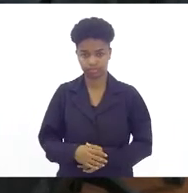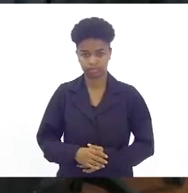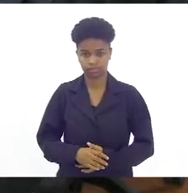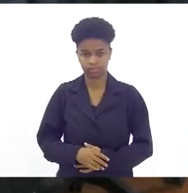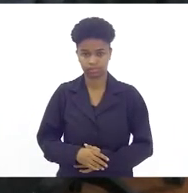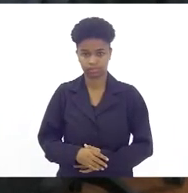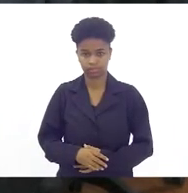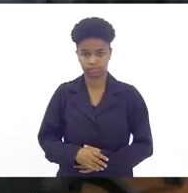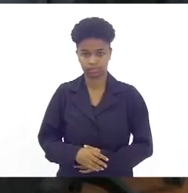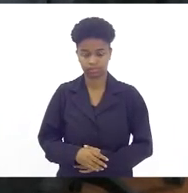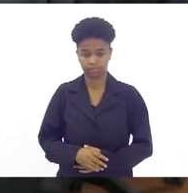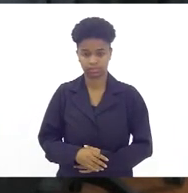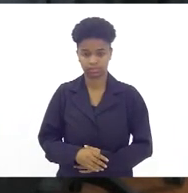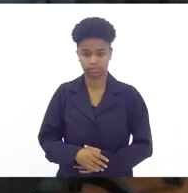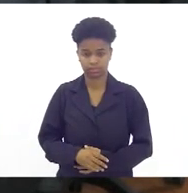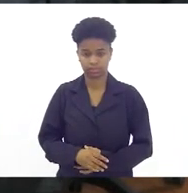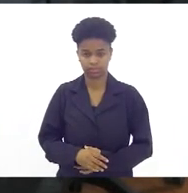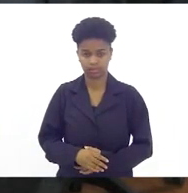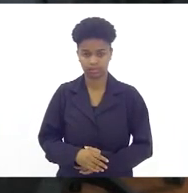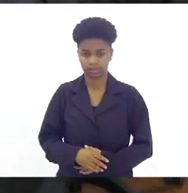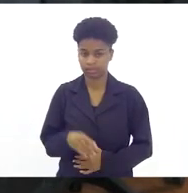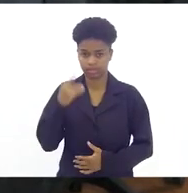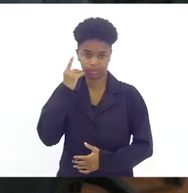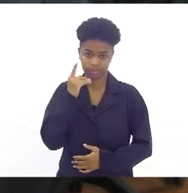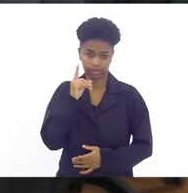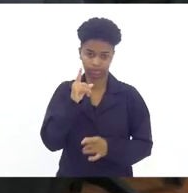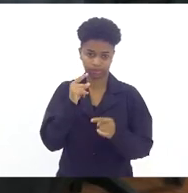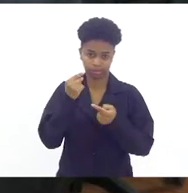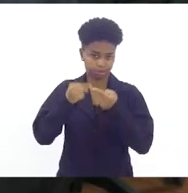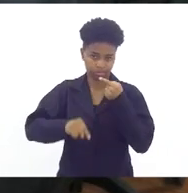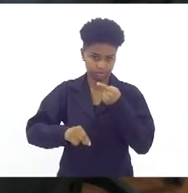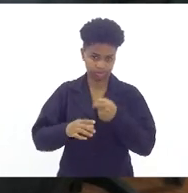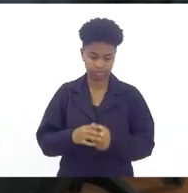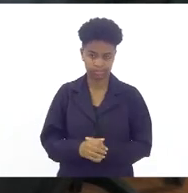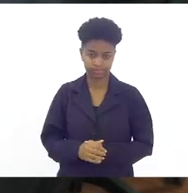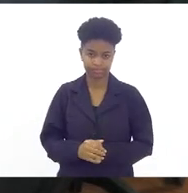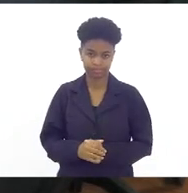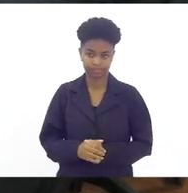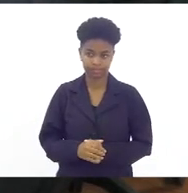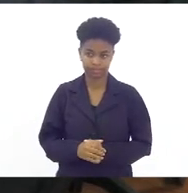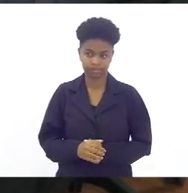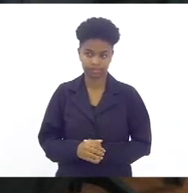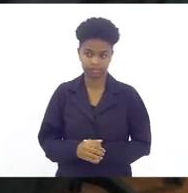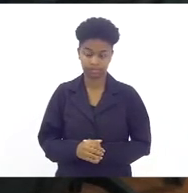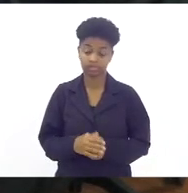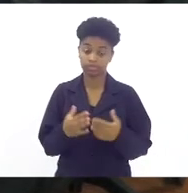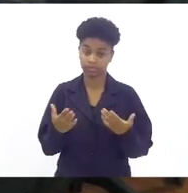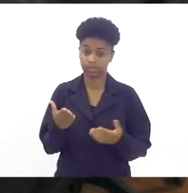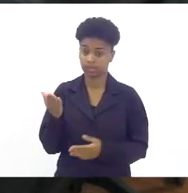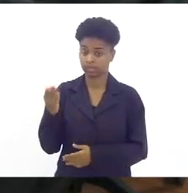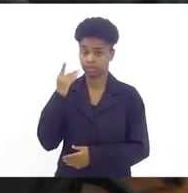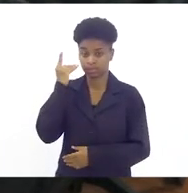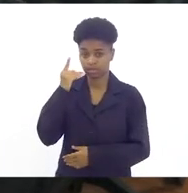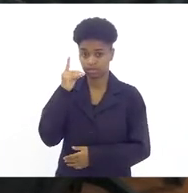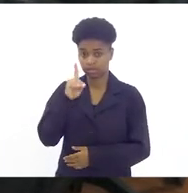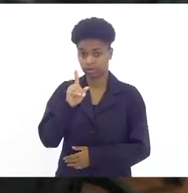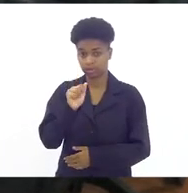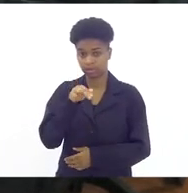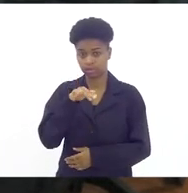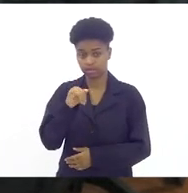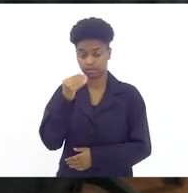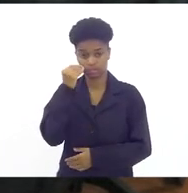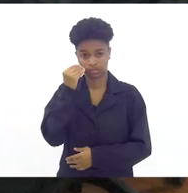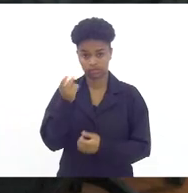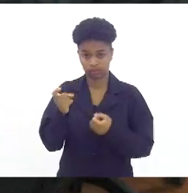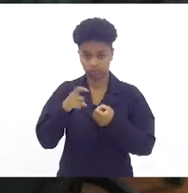deputada saiu bom enquanto Deputado Dani Balbi volta